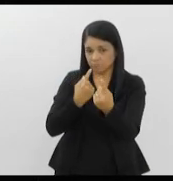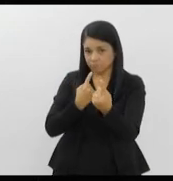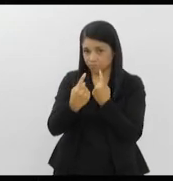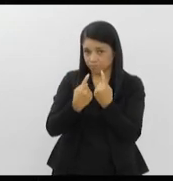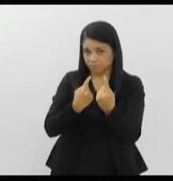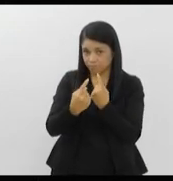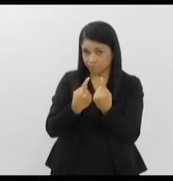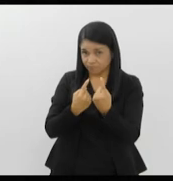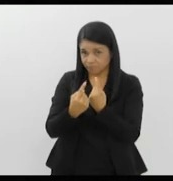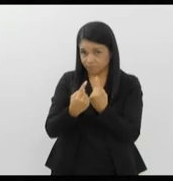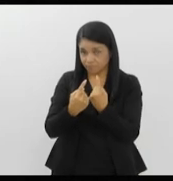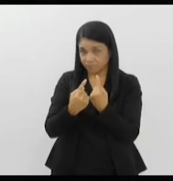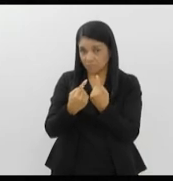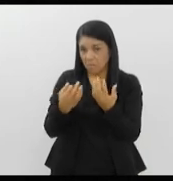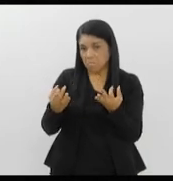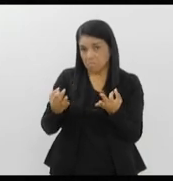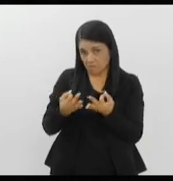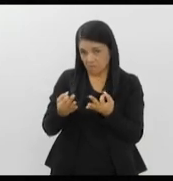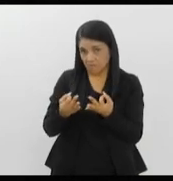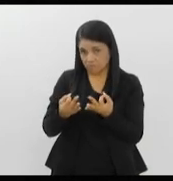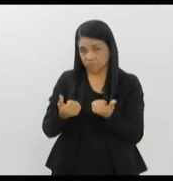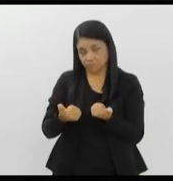está perfeitamente dada.